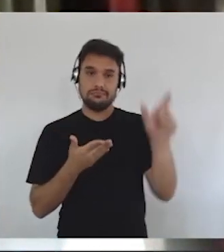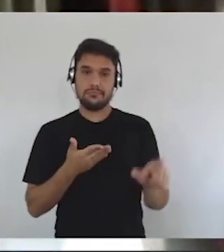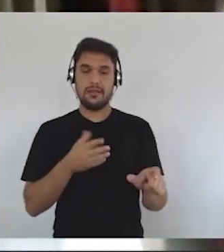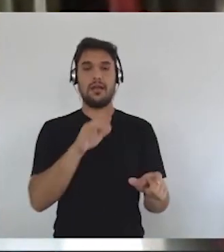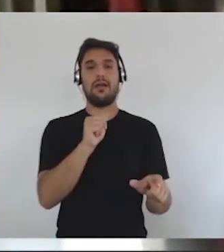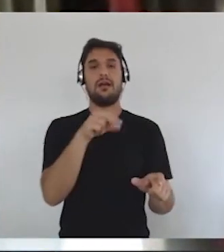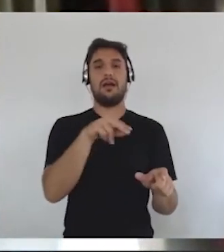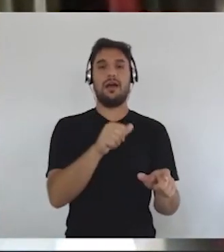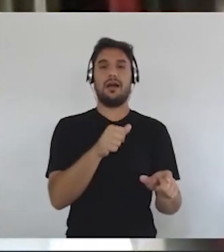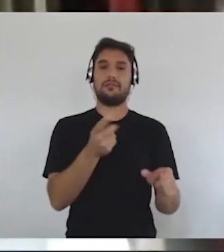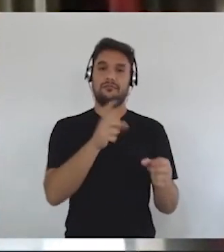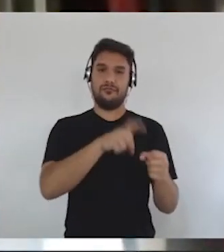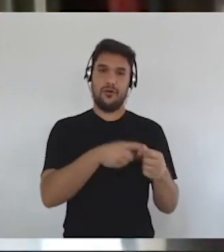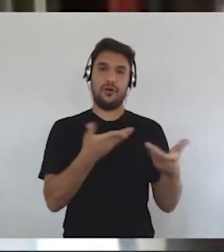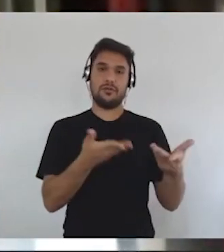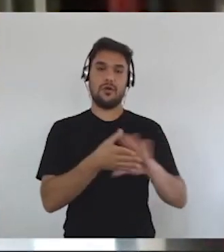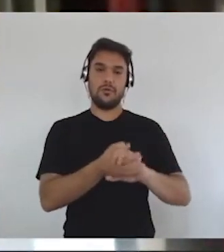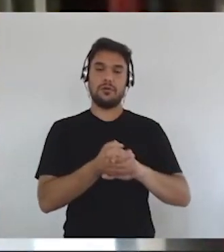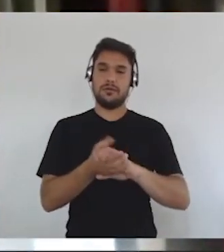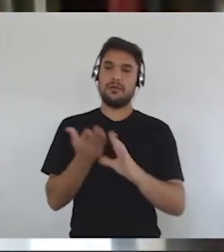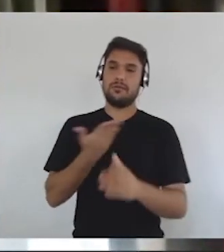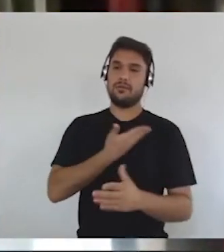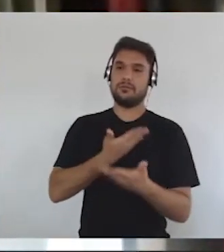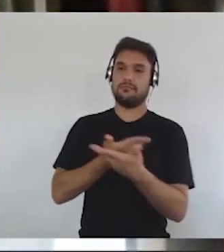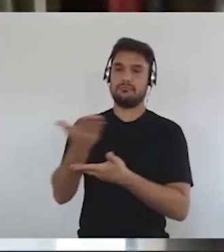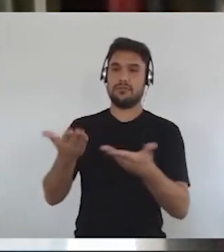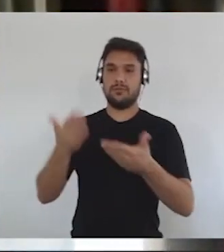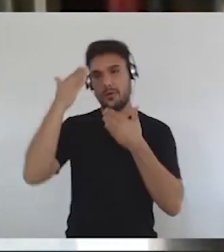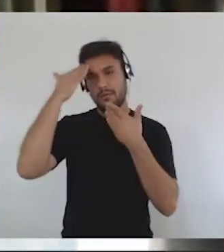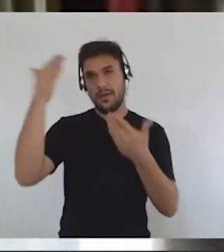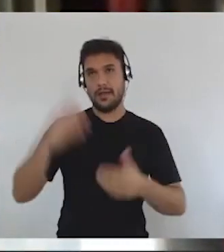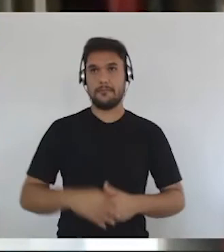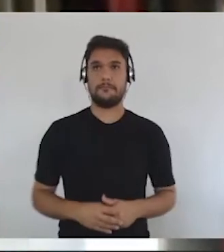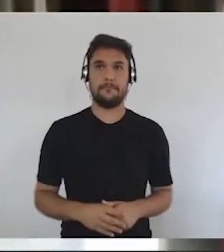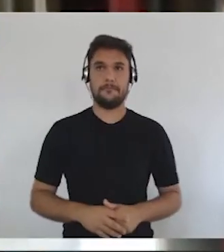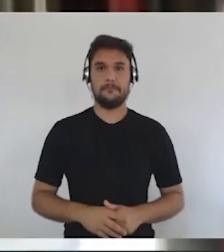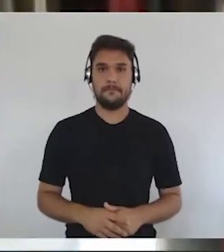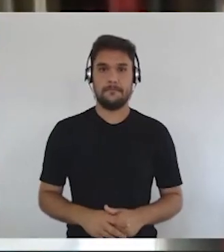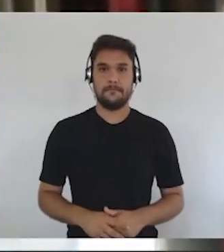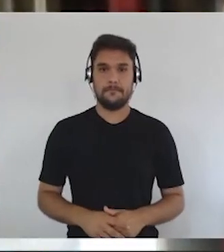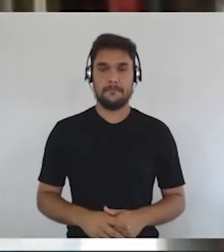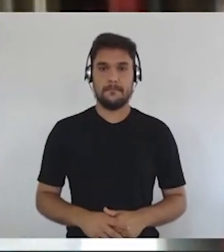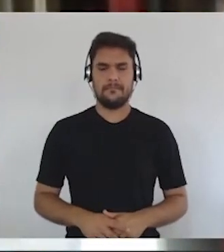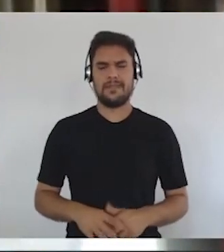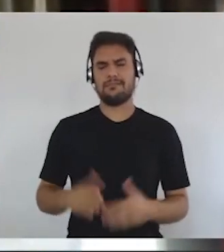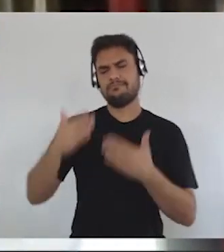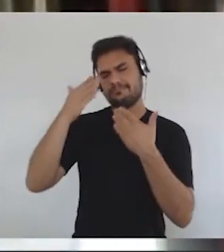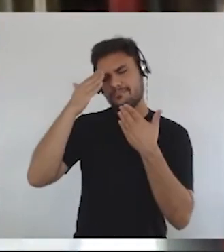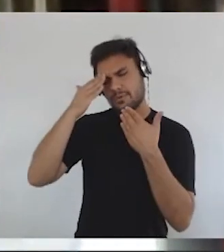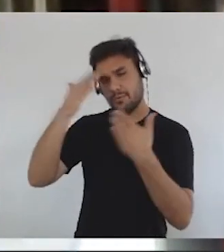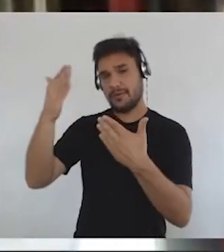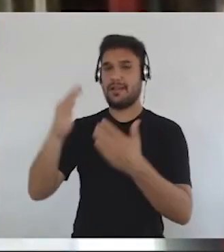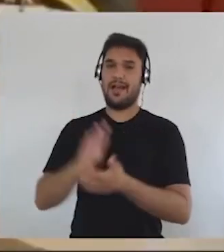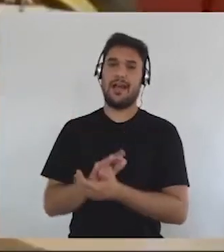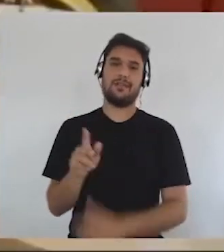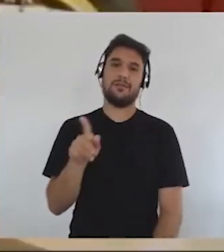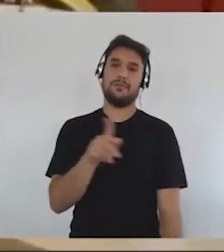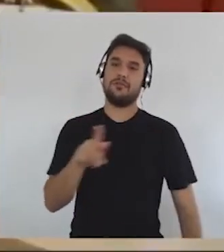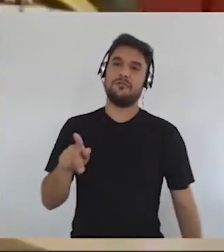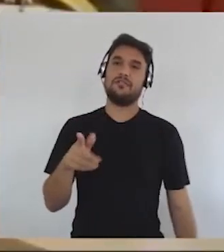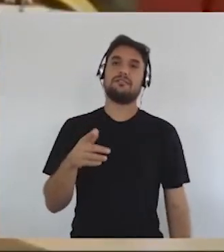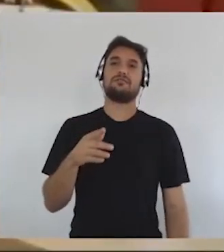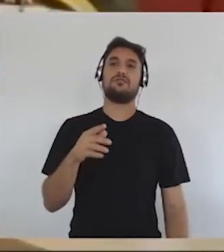querida Ana Beatriz, cumprimentando novamente os colegas. Muito obrigado. Muitíssimo obrigada,